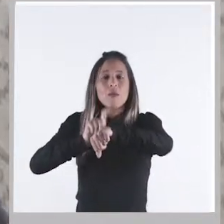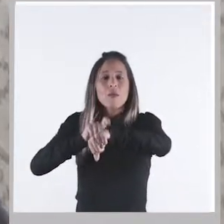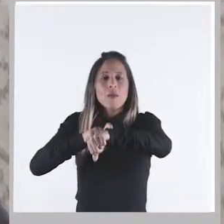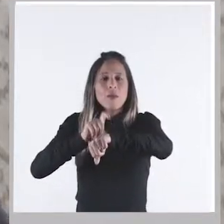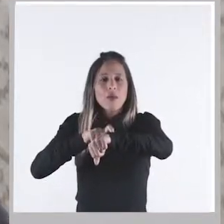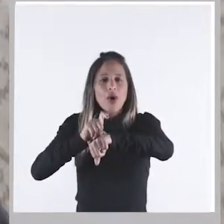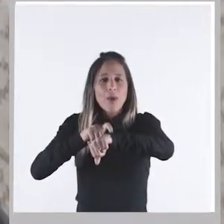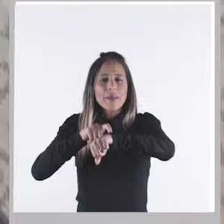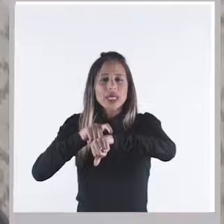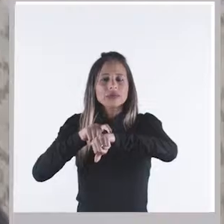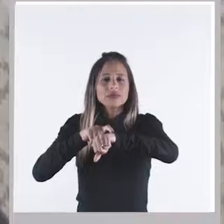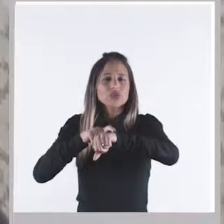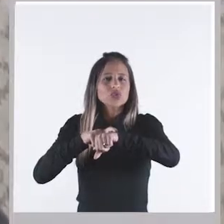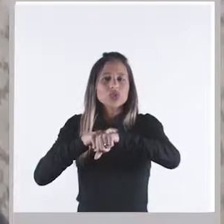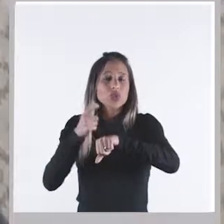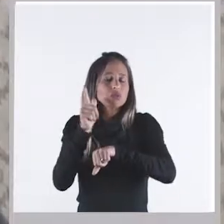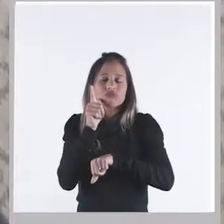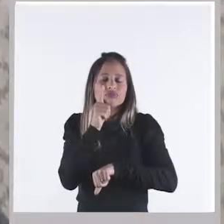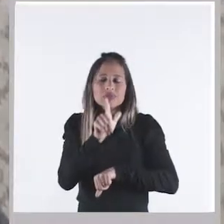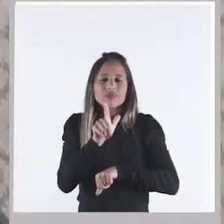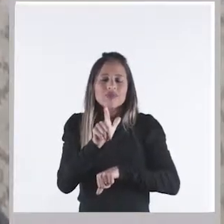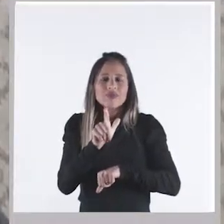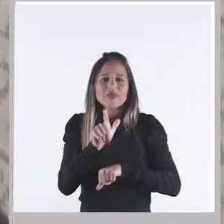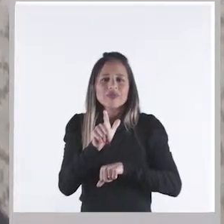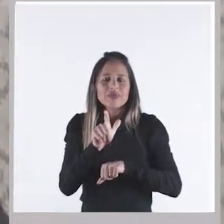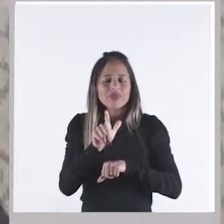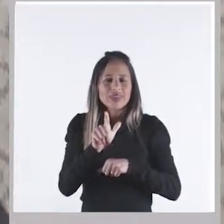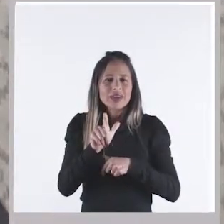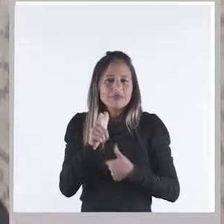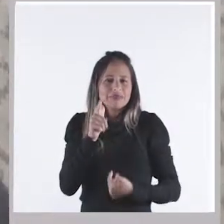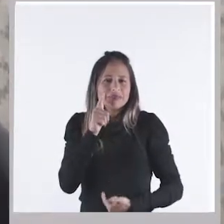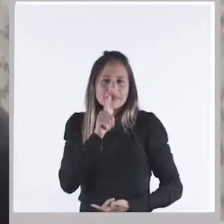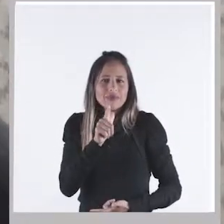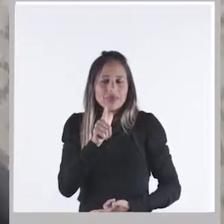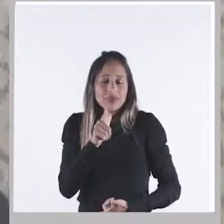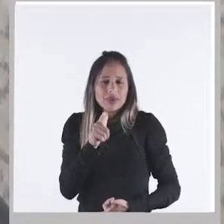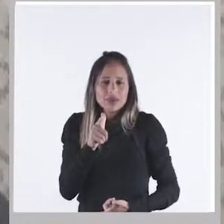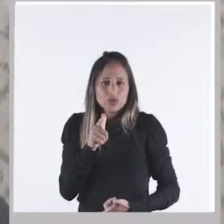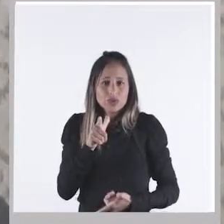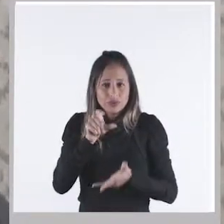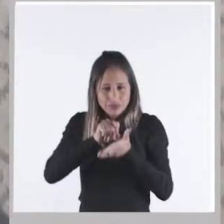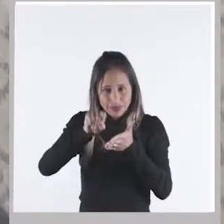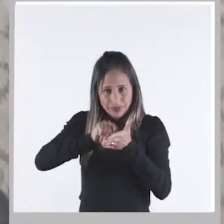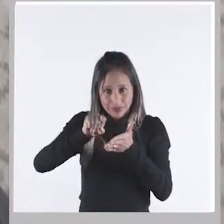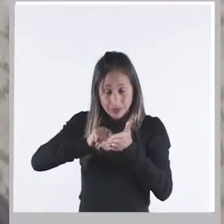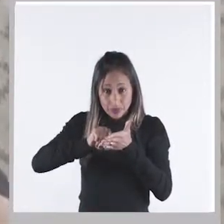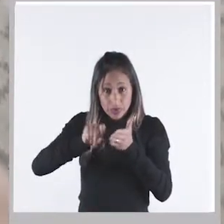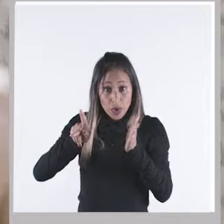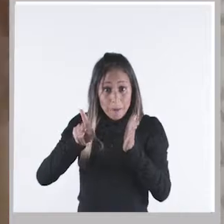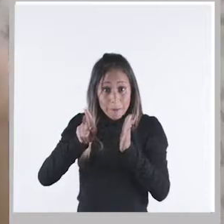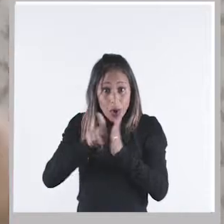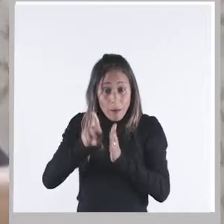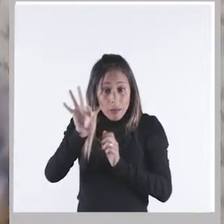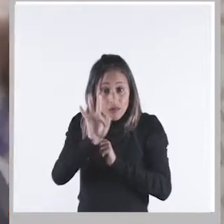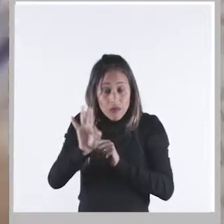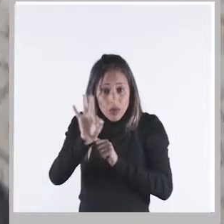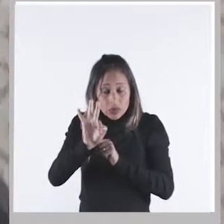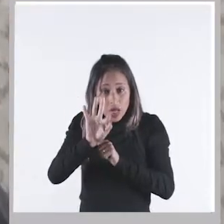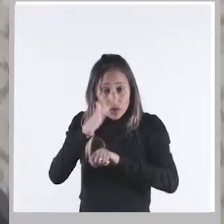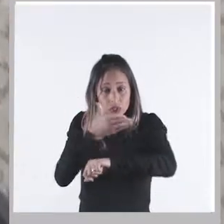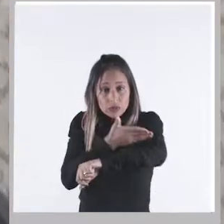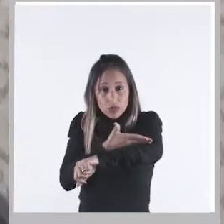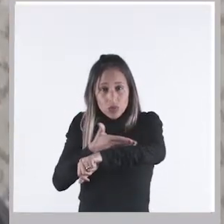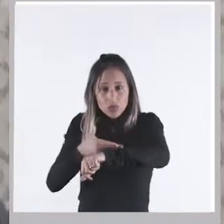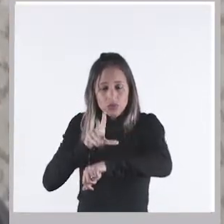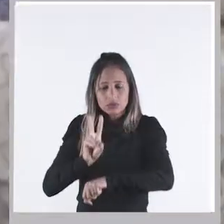de deserto ali, que eu não conseguia me deslanchar na escrita acadêmica, eu tinha o hábito de fazer